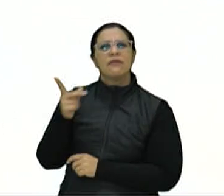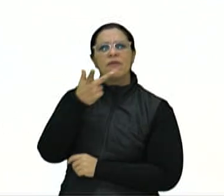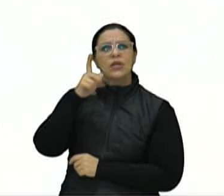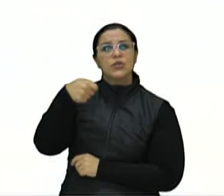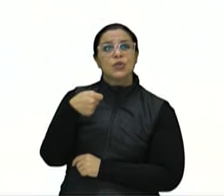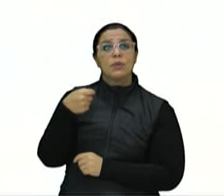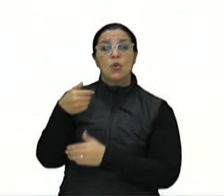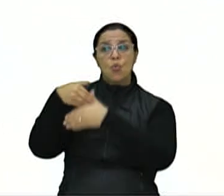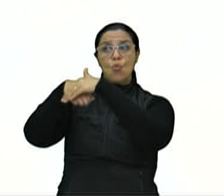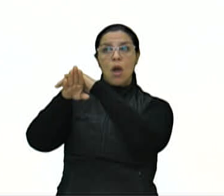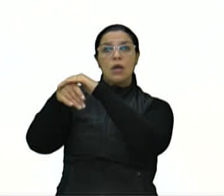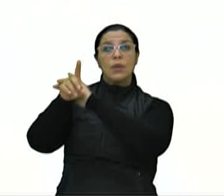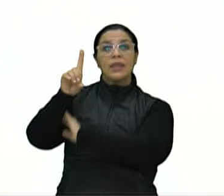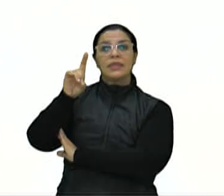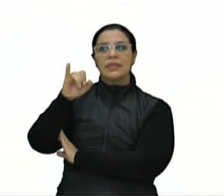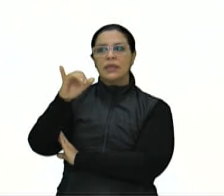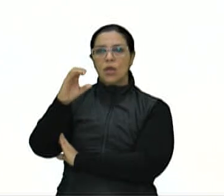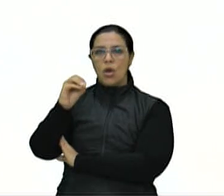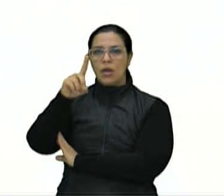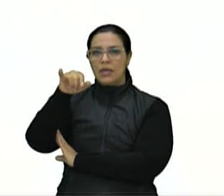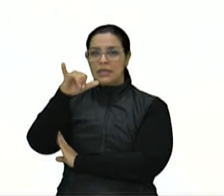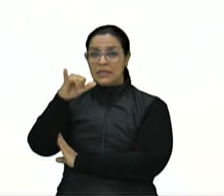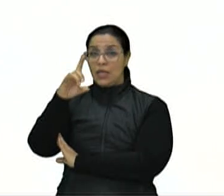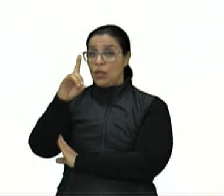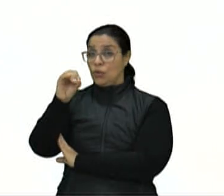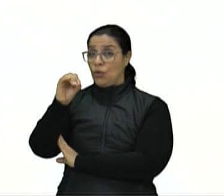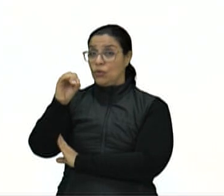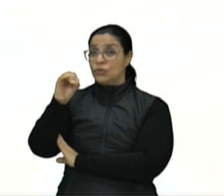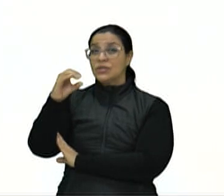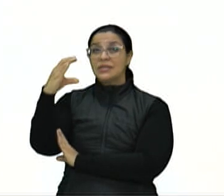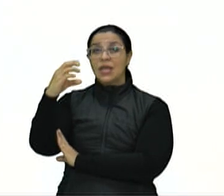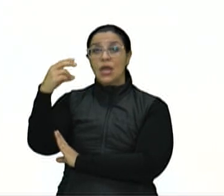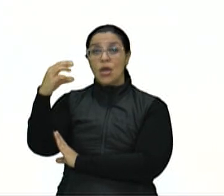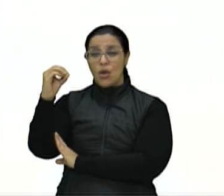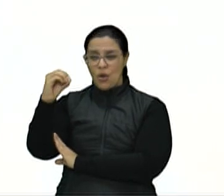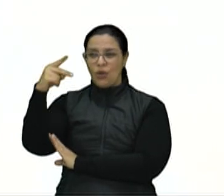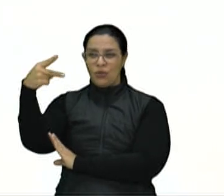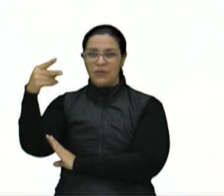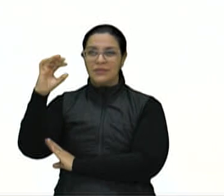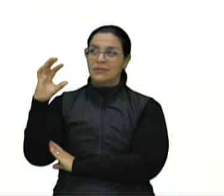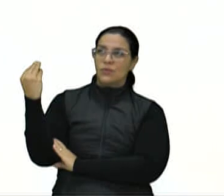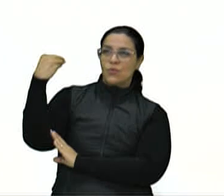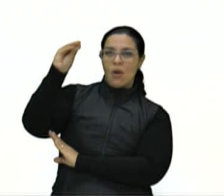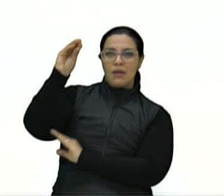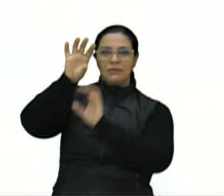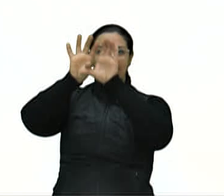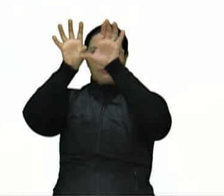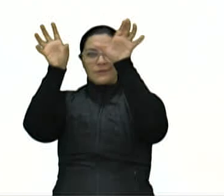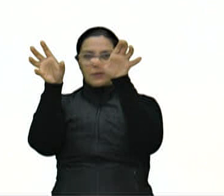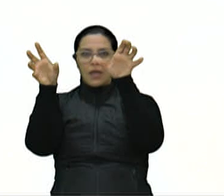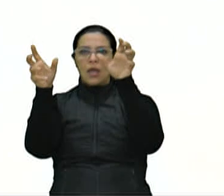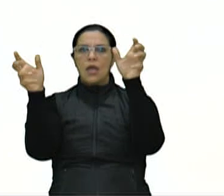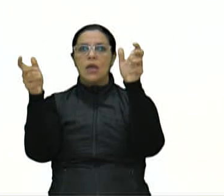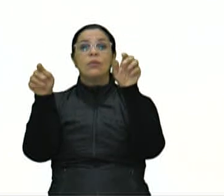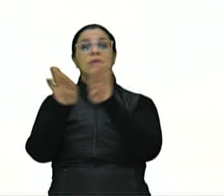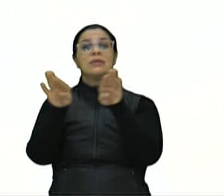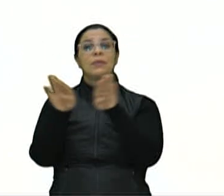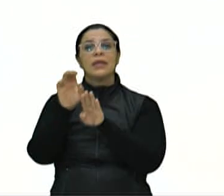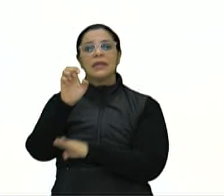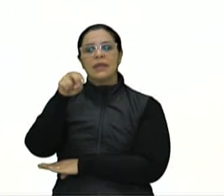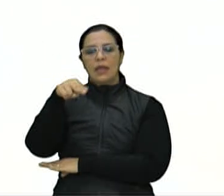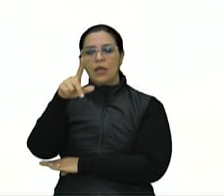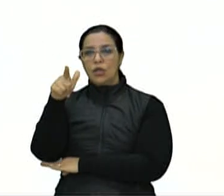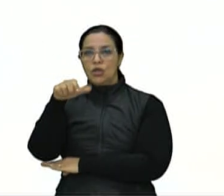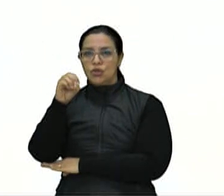do acúmulo demasiado de dióxido de carbono que se viu no item anterior. E enxofre na